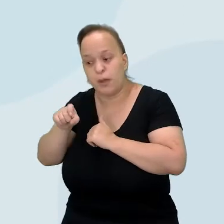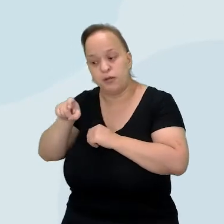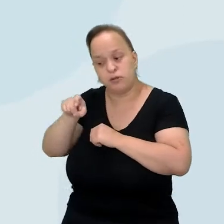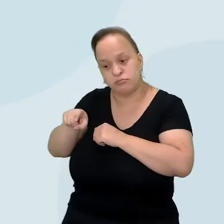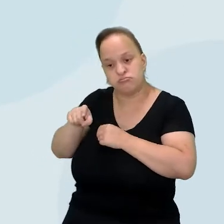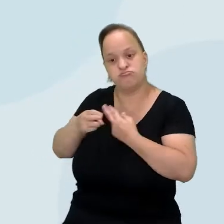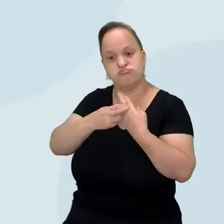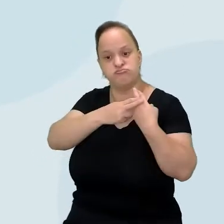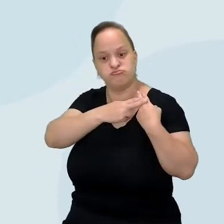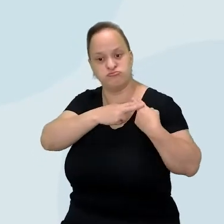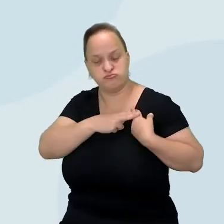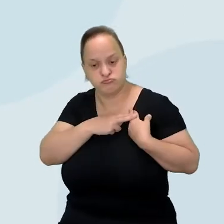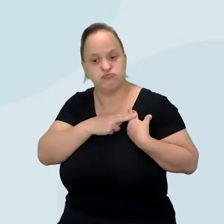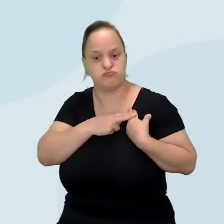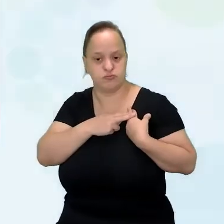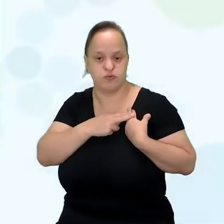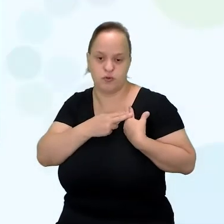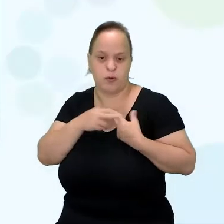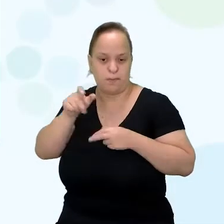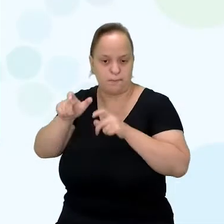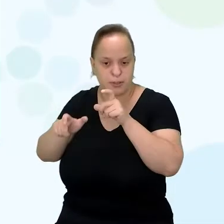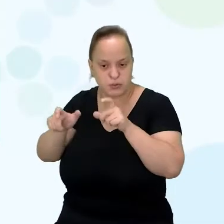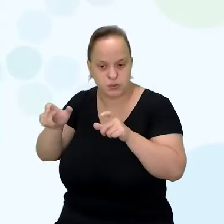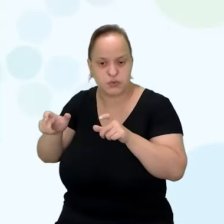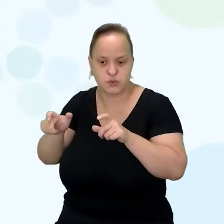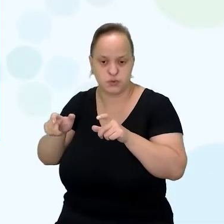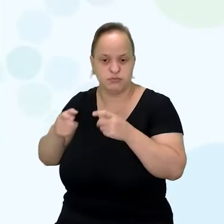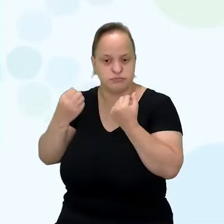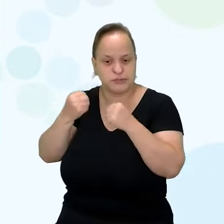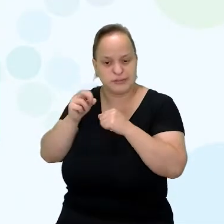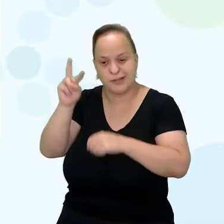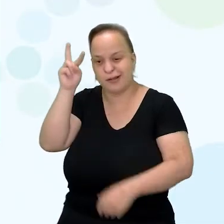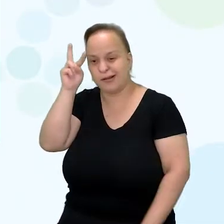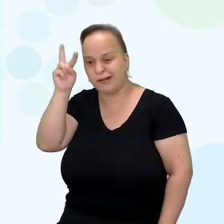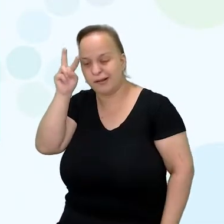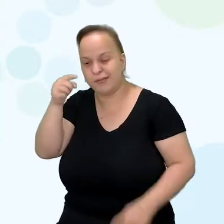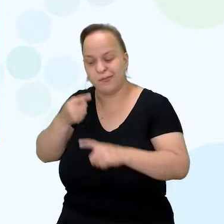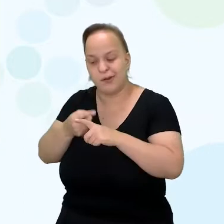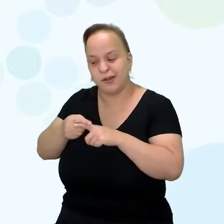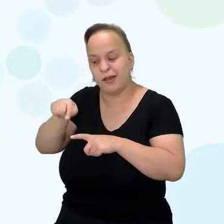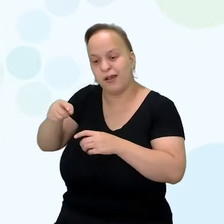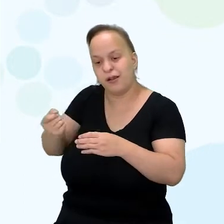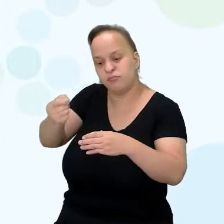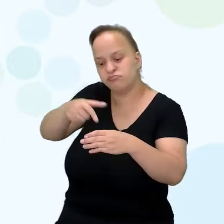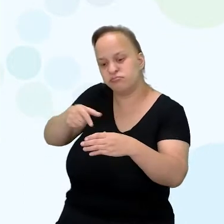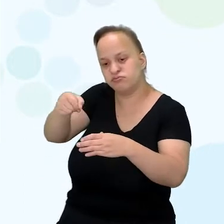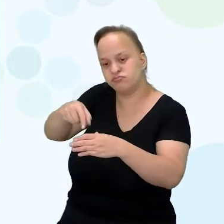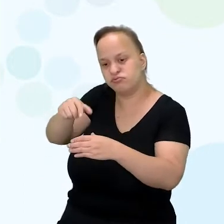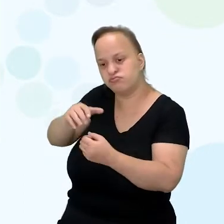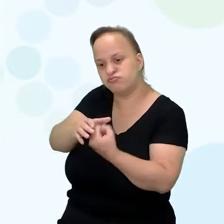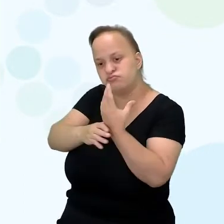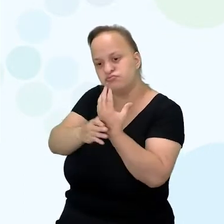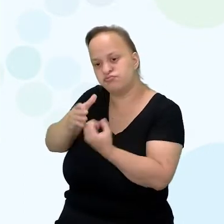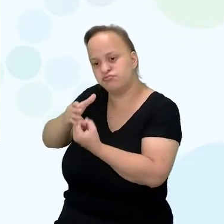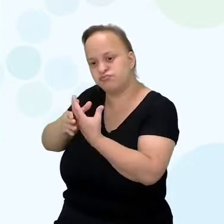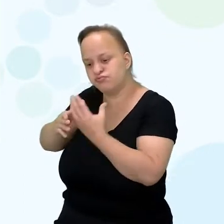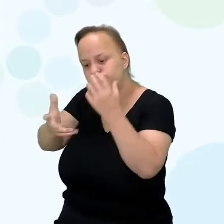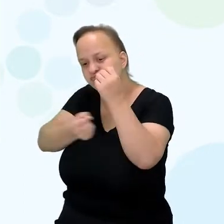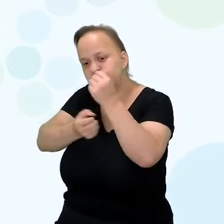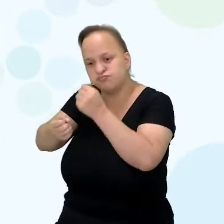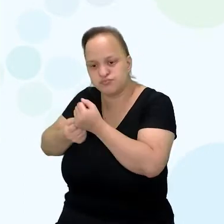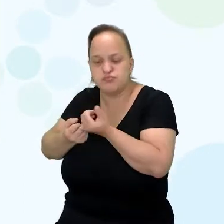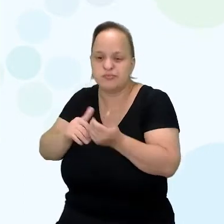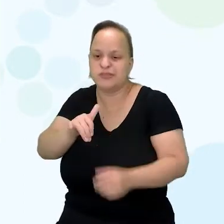nosso alimento direto, é indireto, porque já falamos, né? Em outros lugares, quando a gente come carne, esses animais, né,